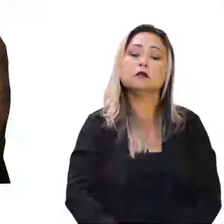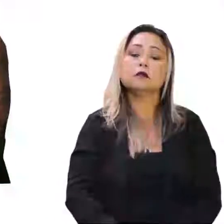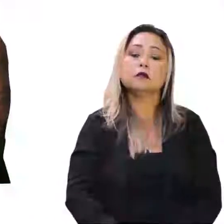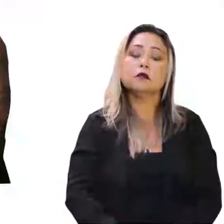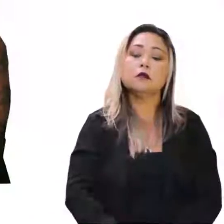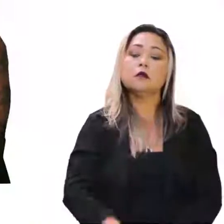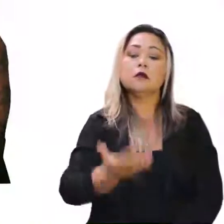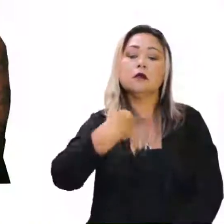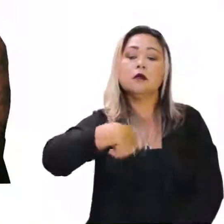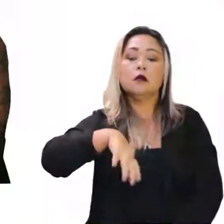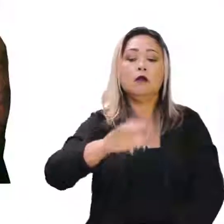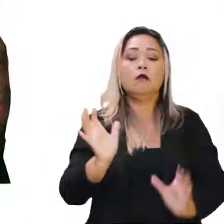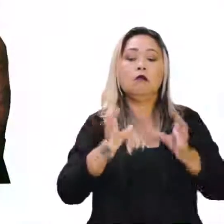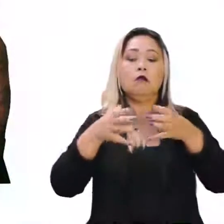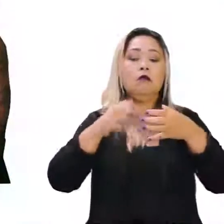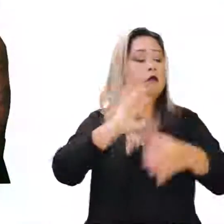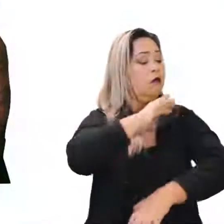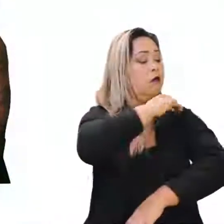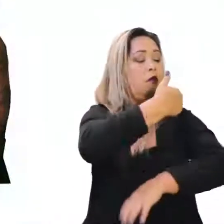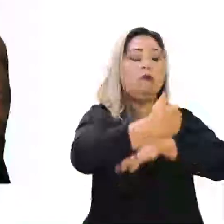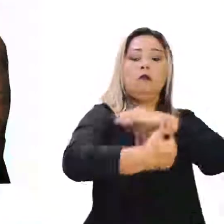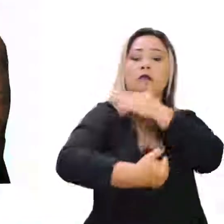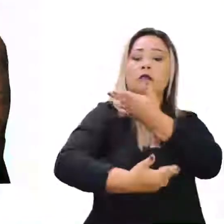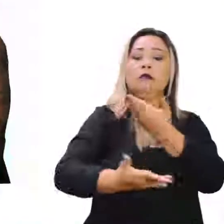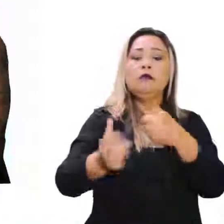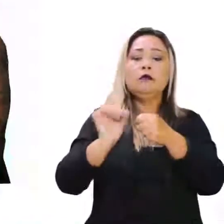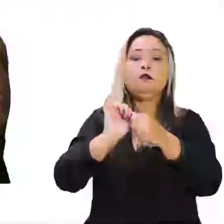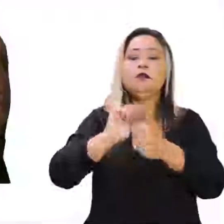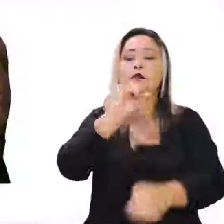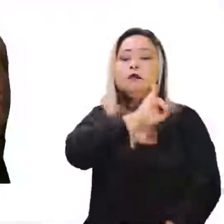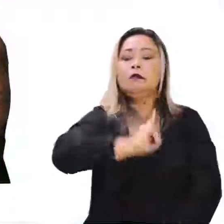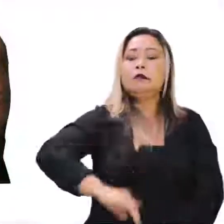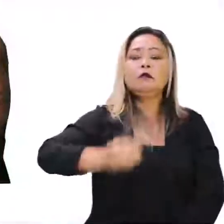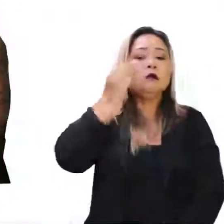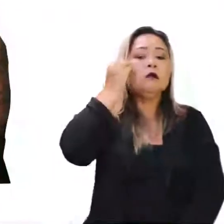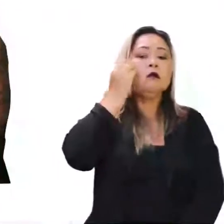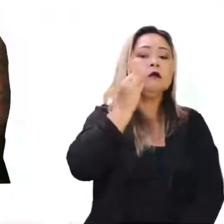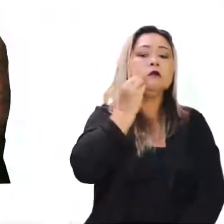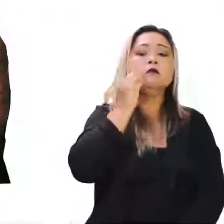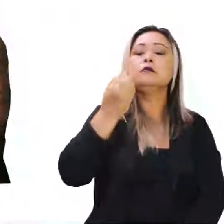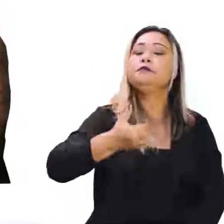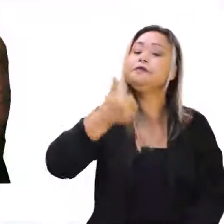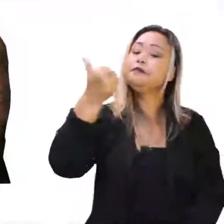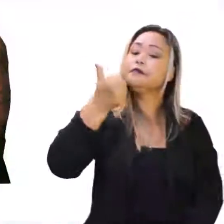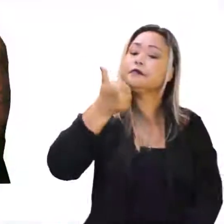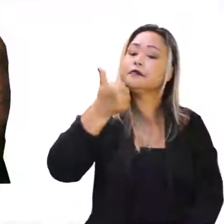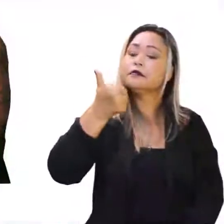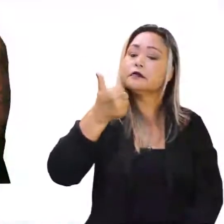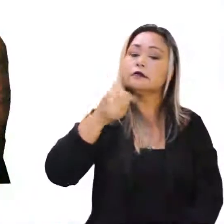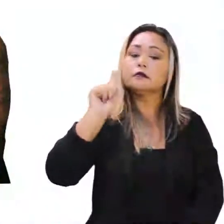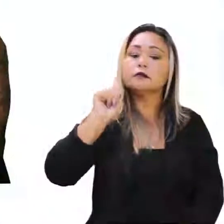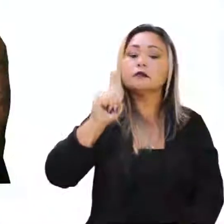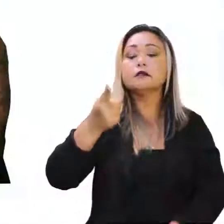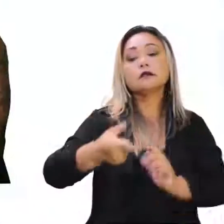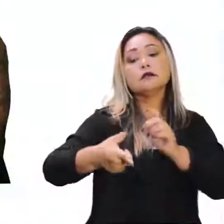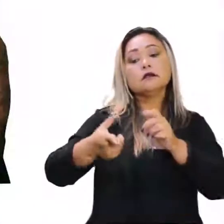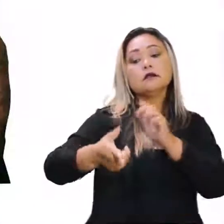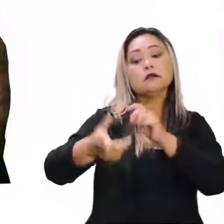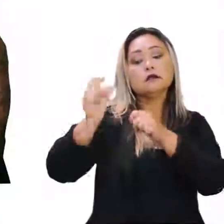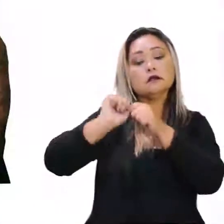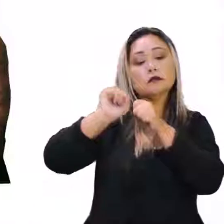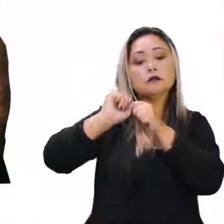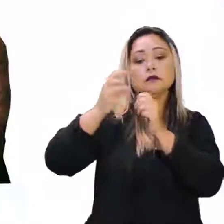pela monarquia, né? Por exemplo, que o imperador Dom Pedro I, voltando àquela obra aí do Grito do Ipiranga. Então, é uma